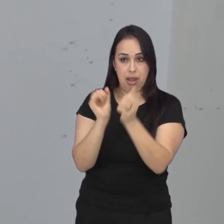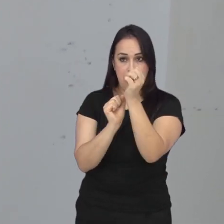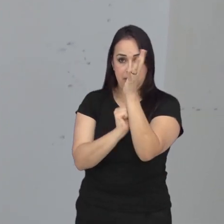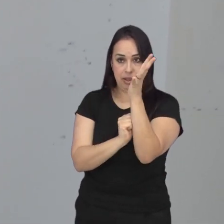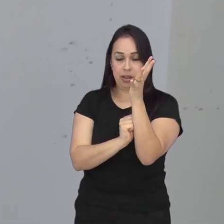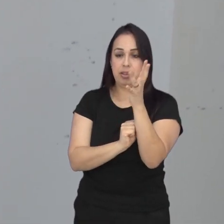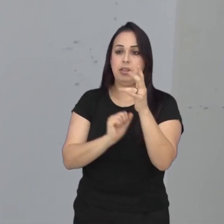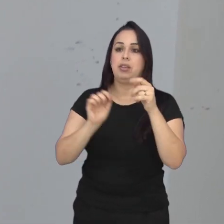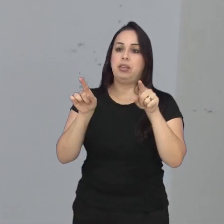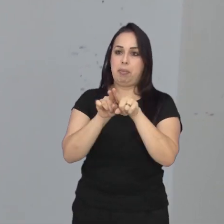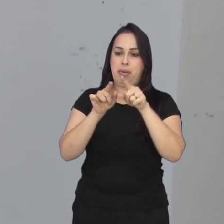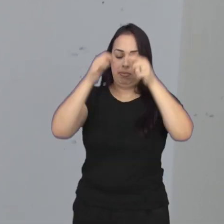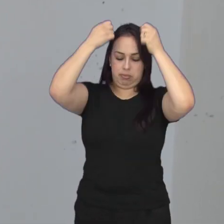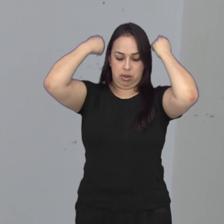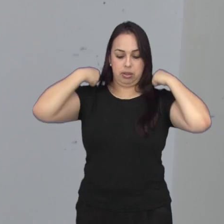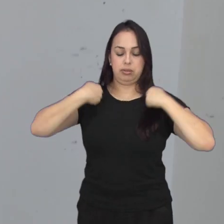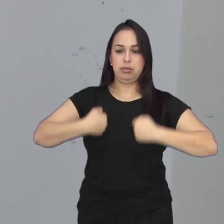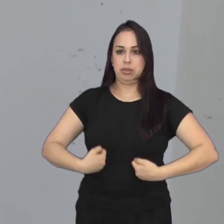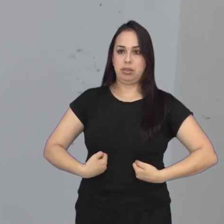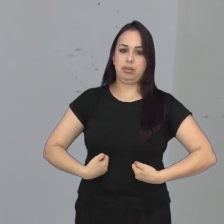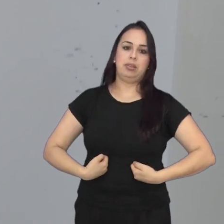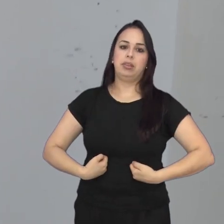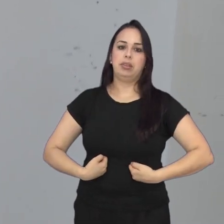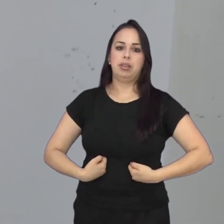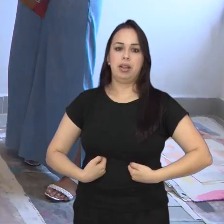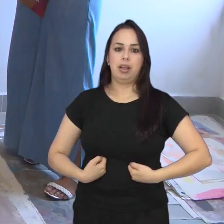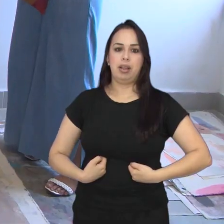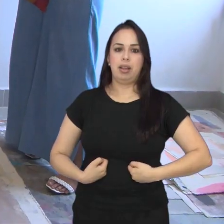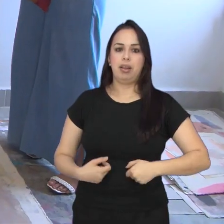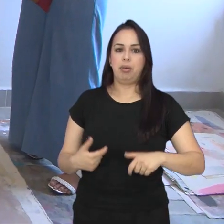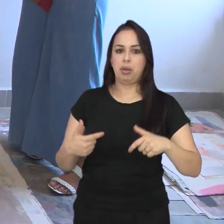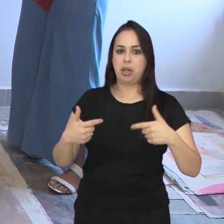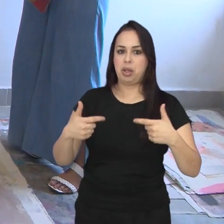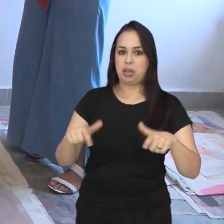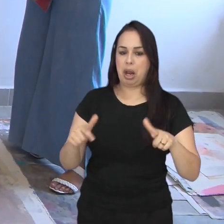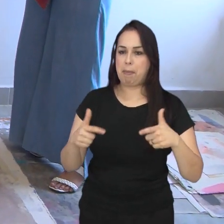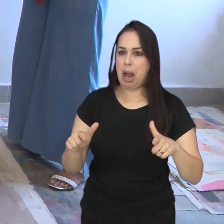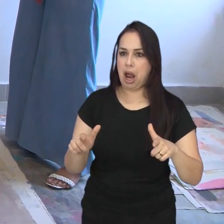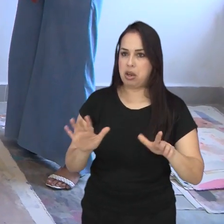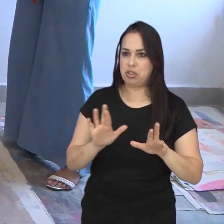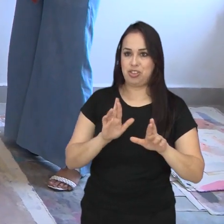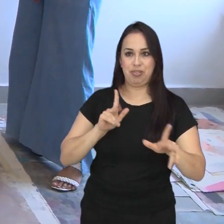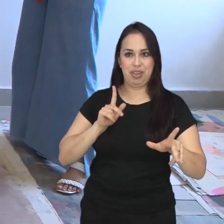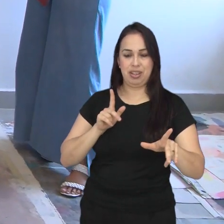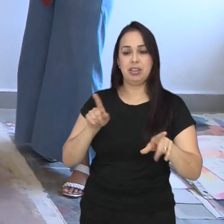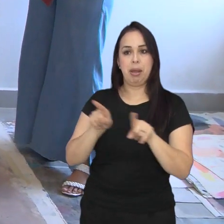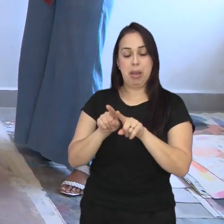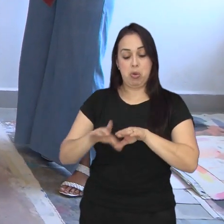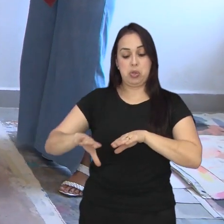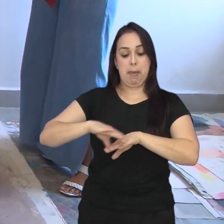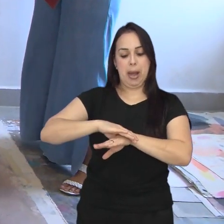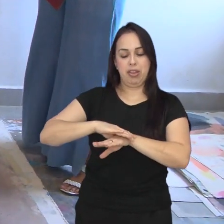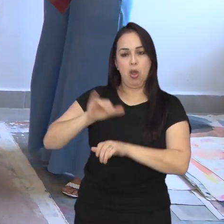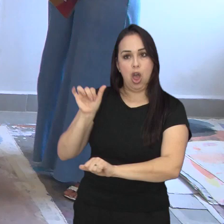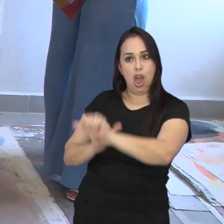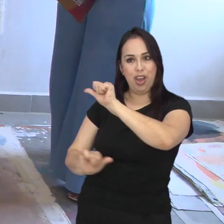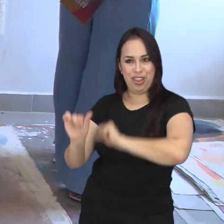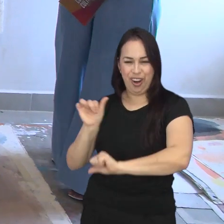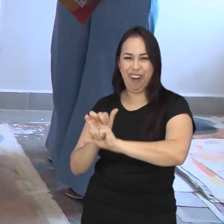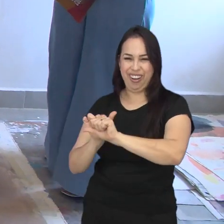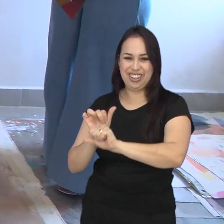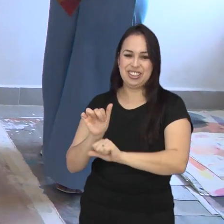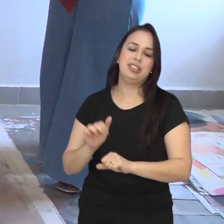uma proteção para minha mão, avental, tudo. Eu não trabalharia do jeito que eu tô aqui. Né? Tô na cor do seu avental. Inclusive, é o meu sapato que eu